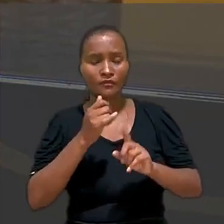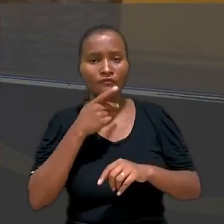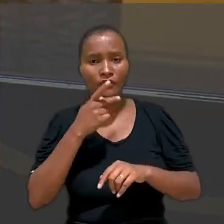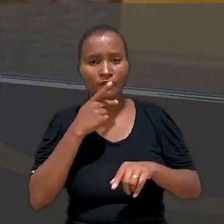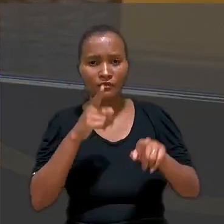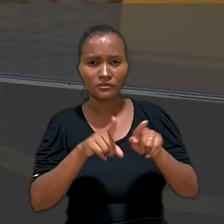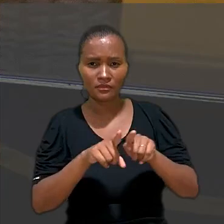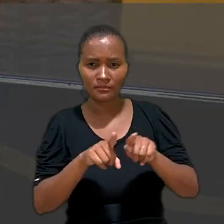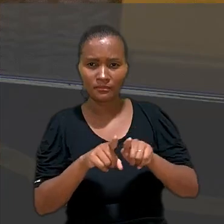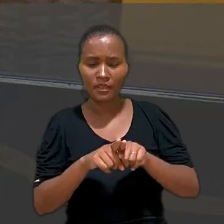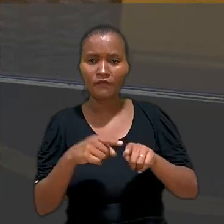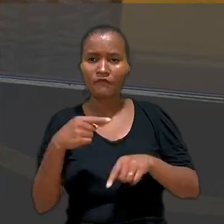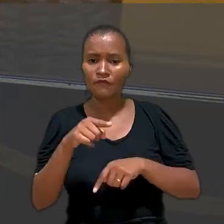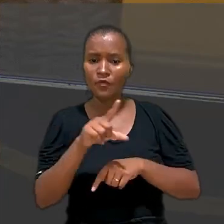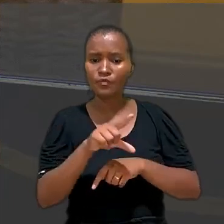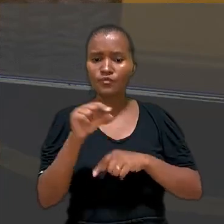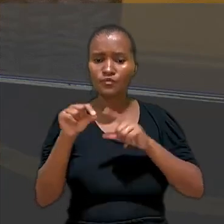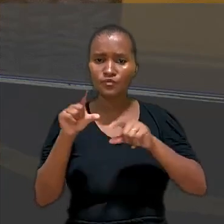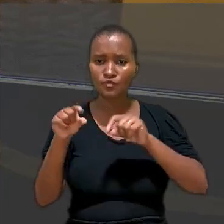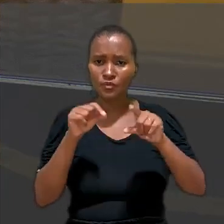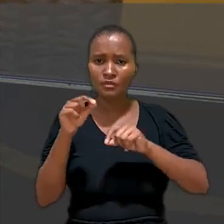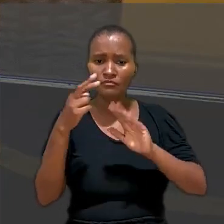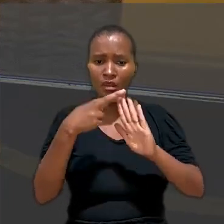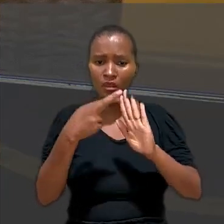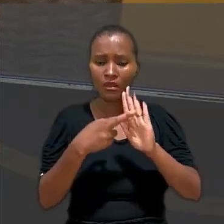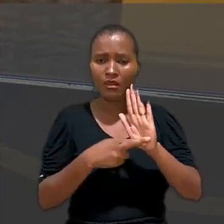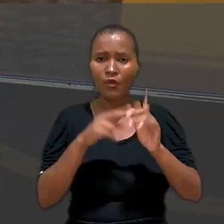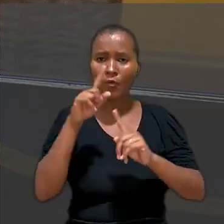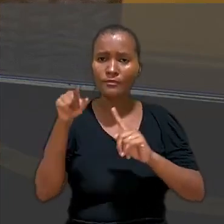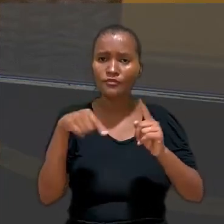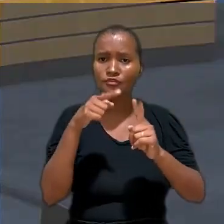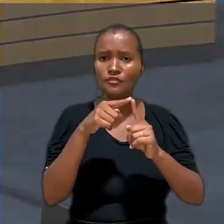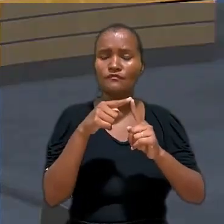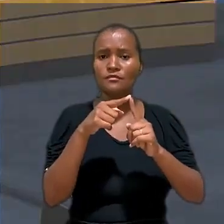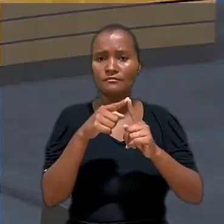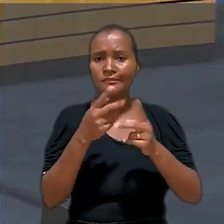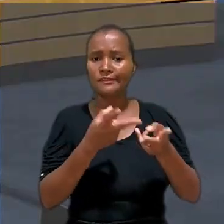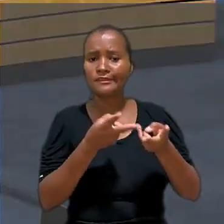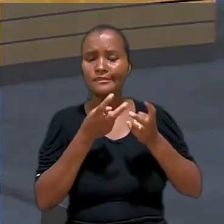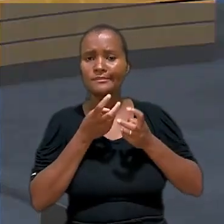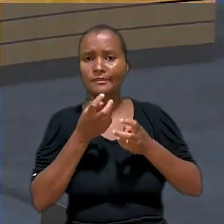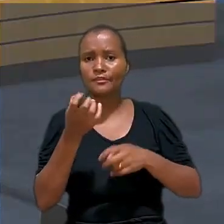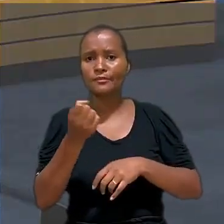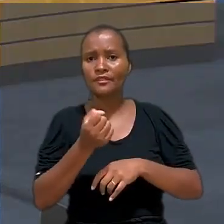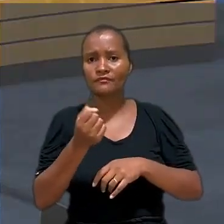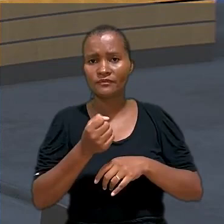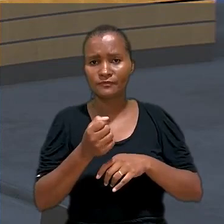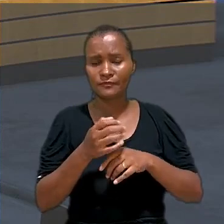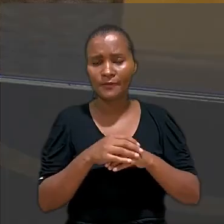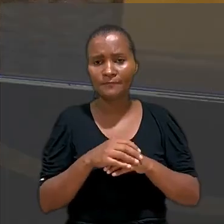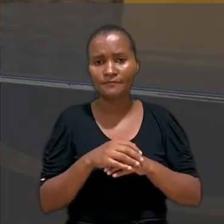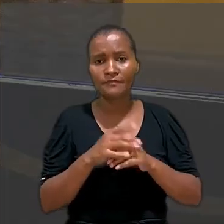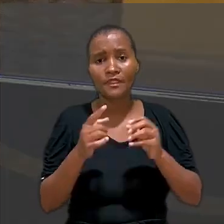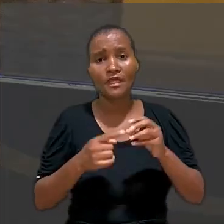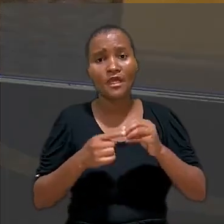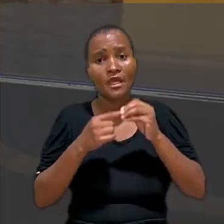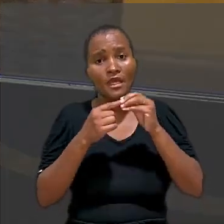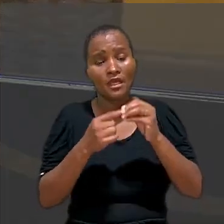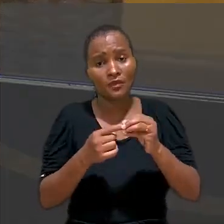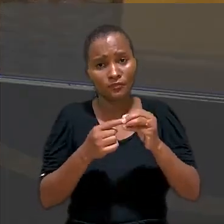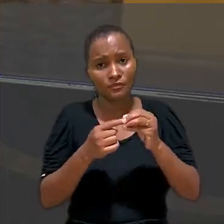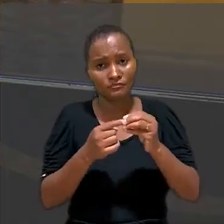O relator pontuou ainda que foram definidos critérios objetivos para o recebimento do benefício. A